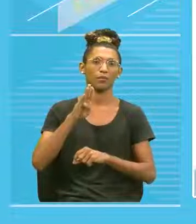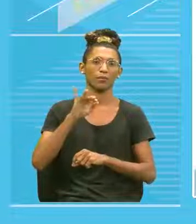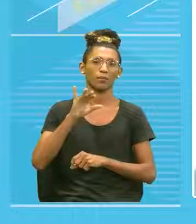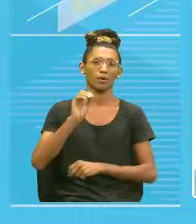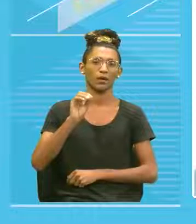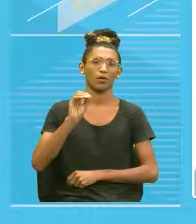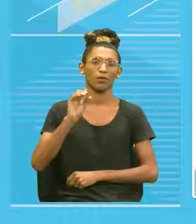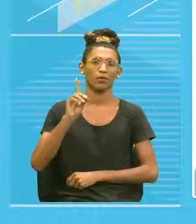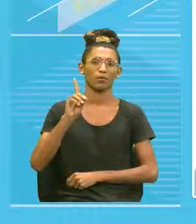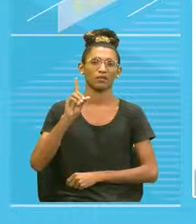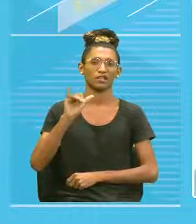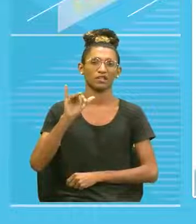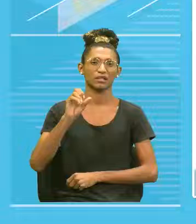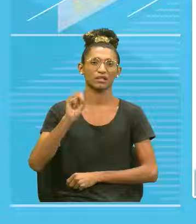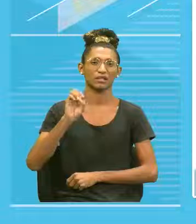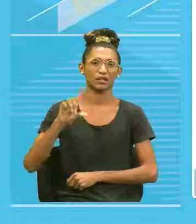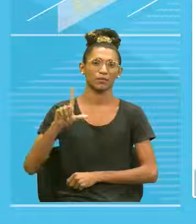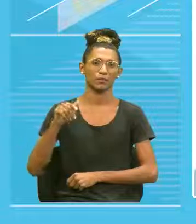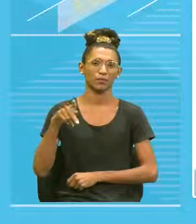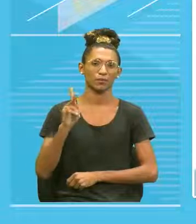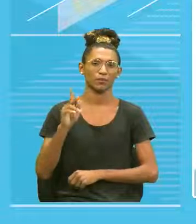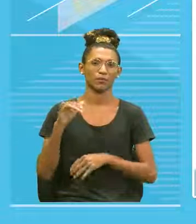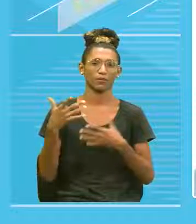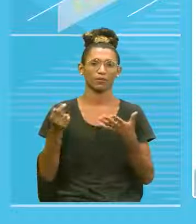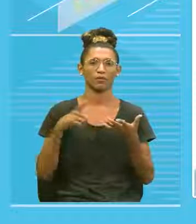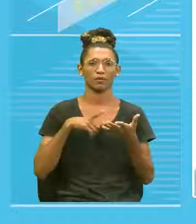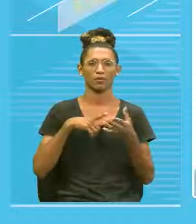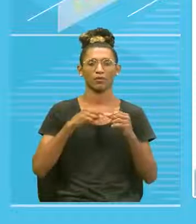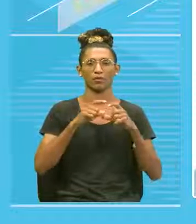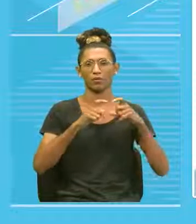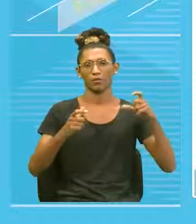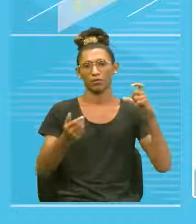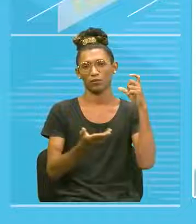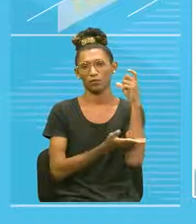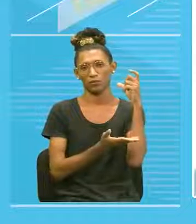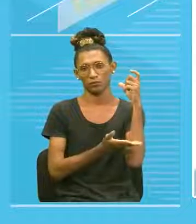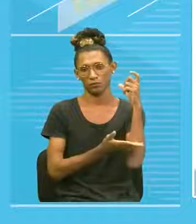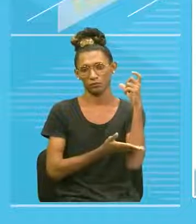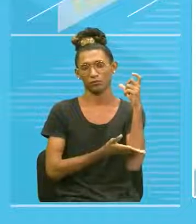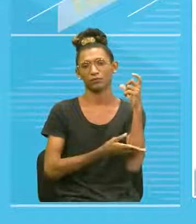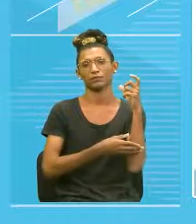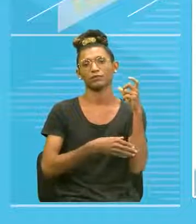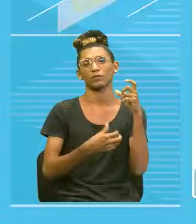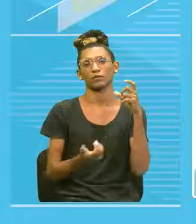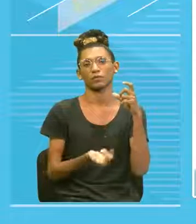carvão mineral e o carvão vegetal